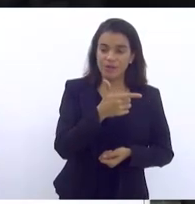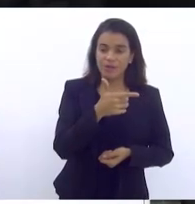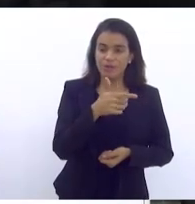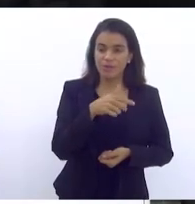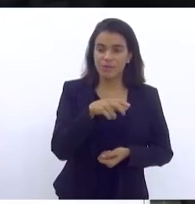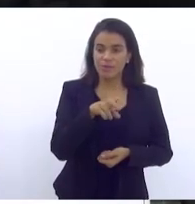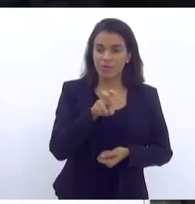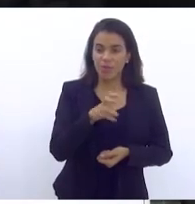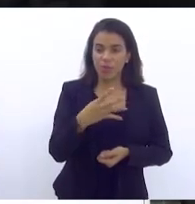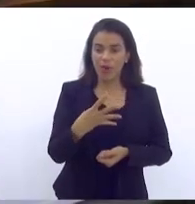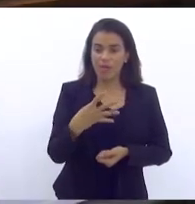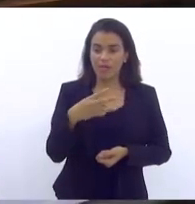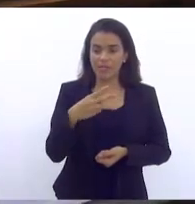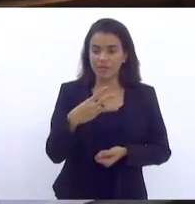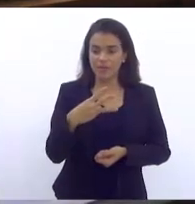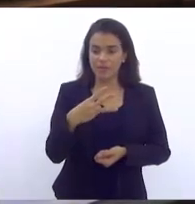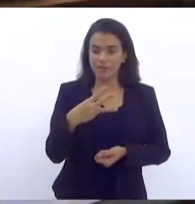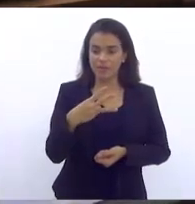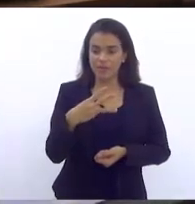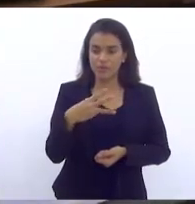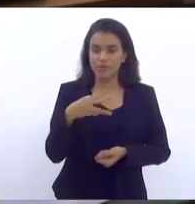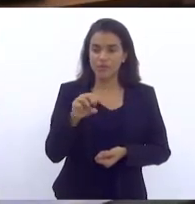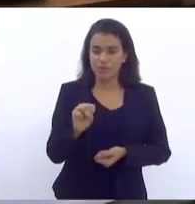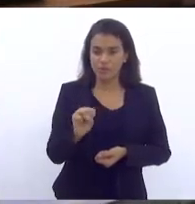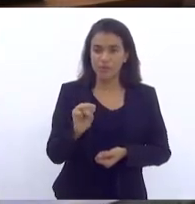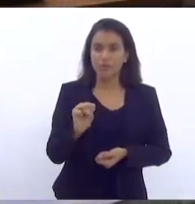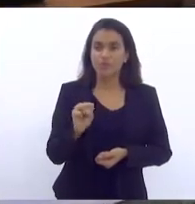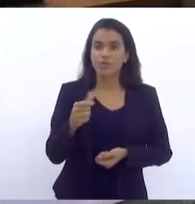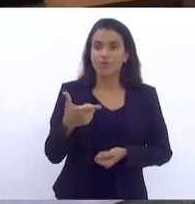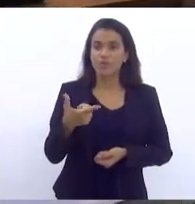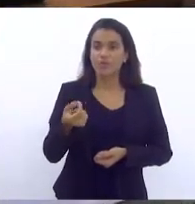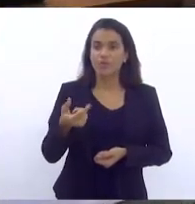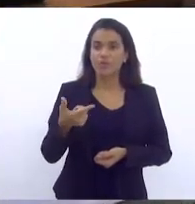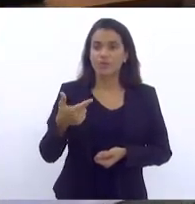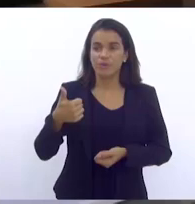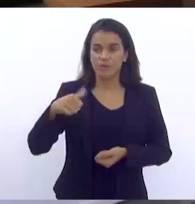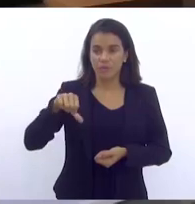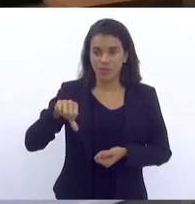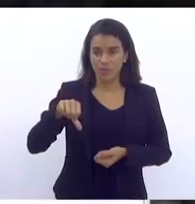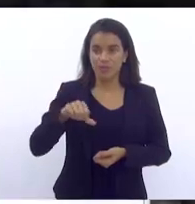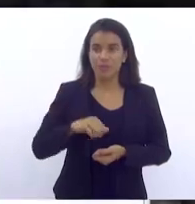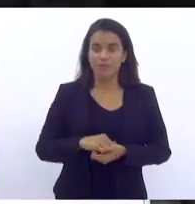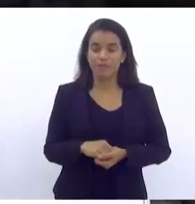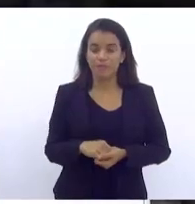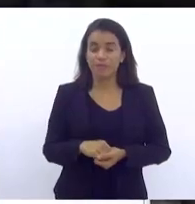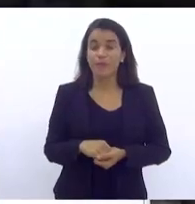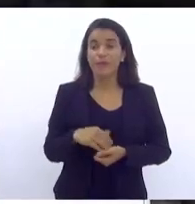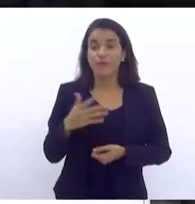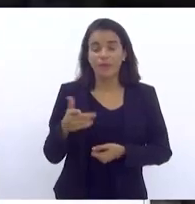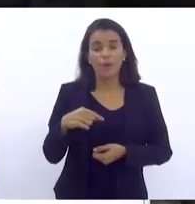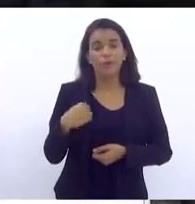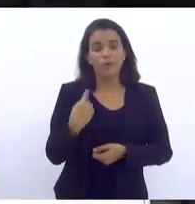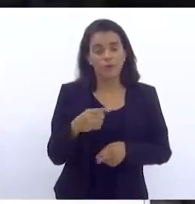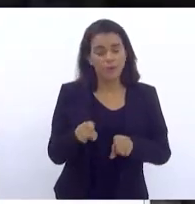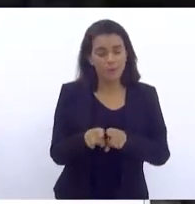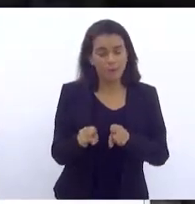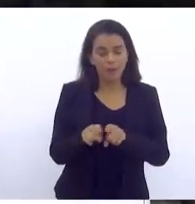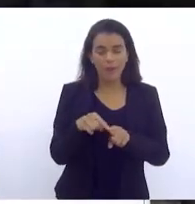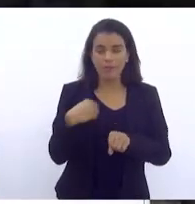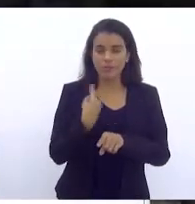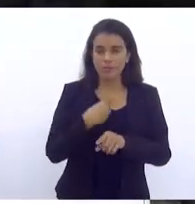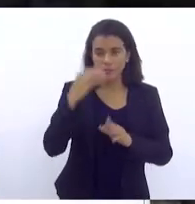pode favor eh Tá bom então eh a gente a gente tem também bem respeitado